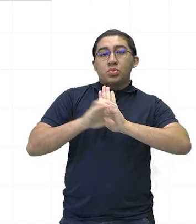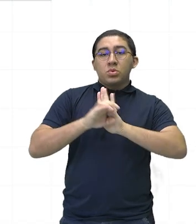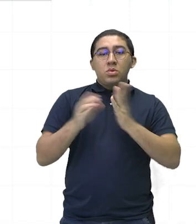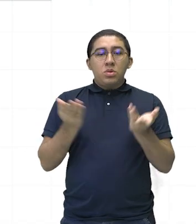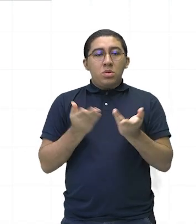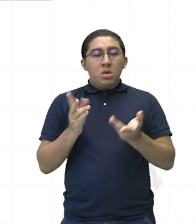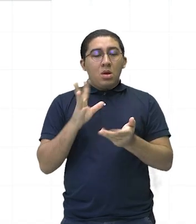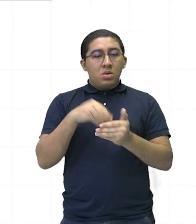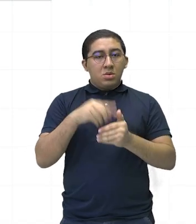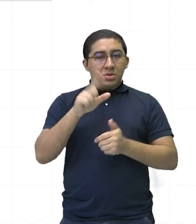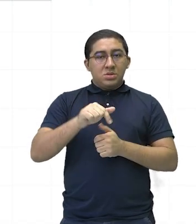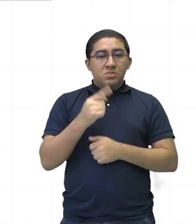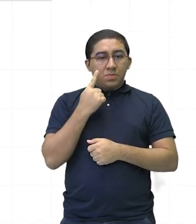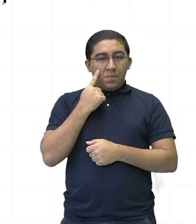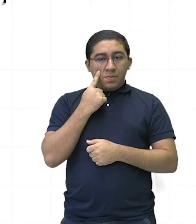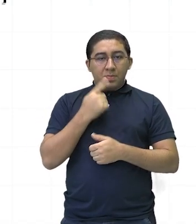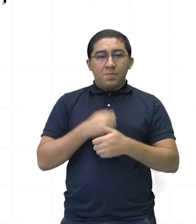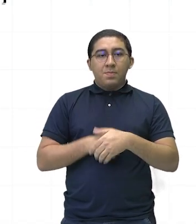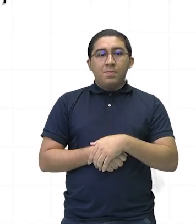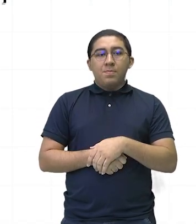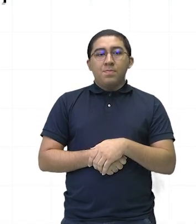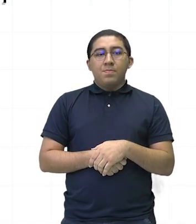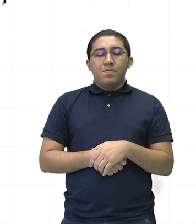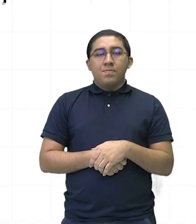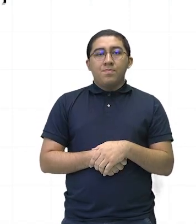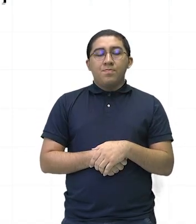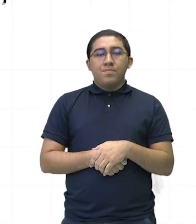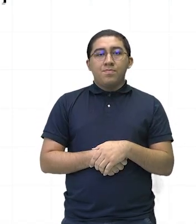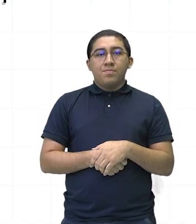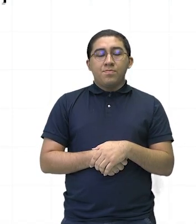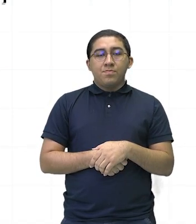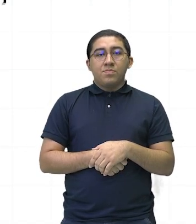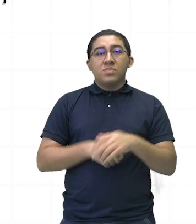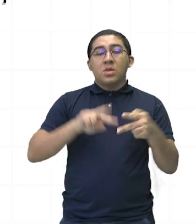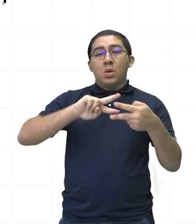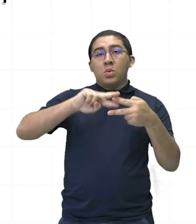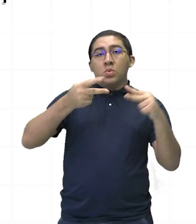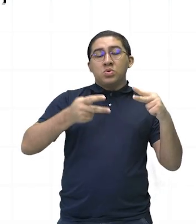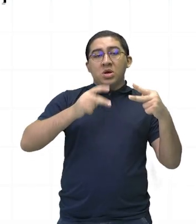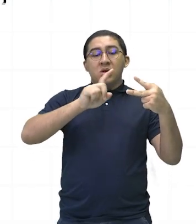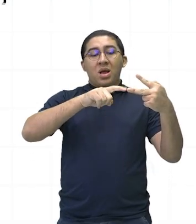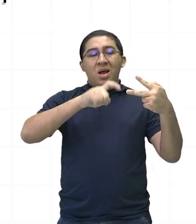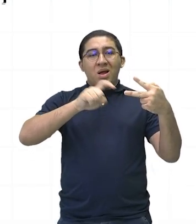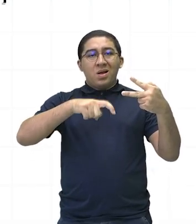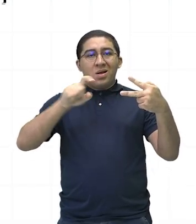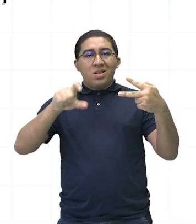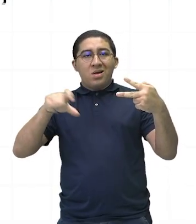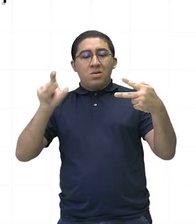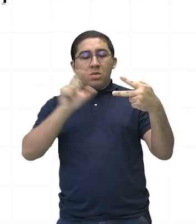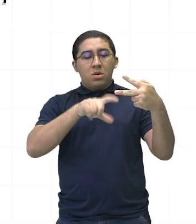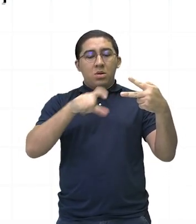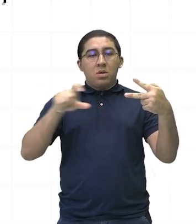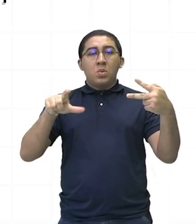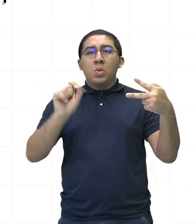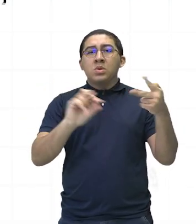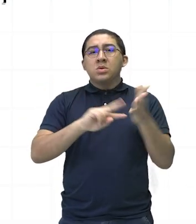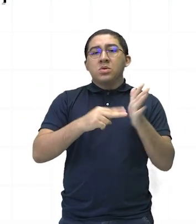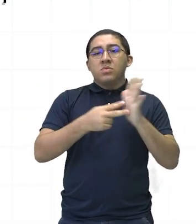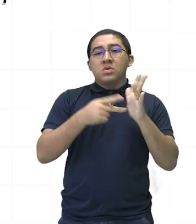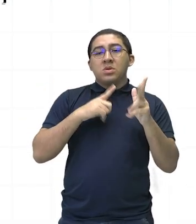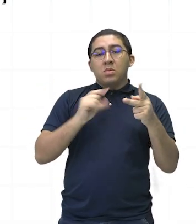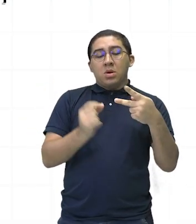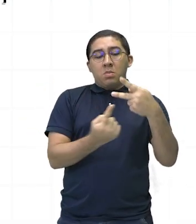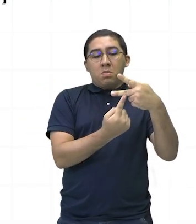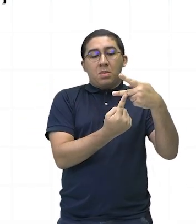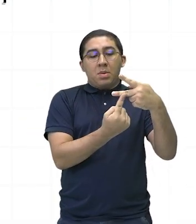da hereditariedade. Vejam só. Os genes alelos. O que são genes alelos? São versões alternativas de um